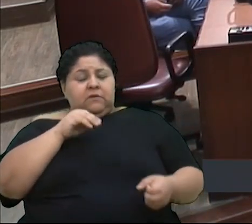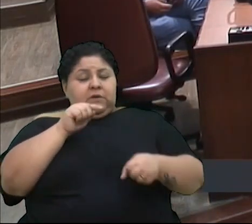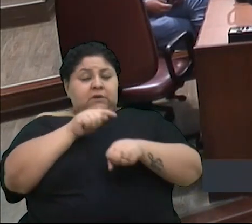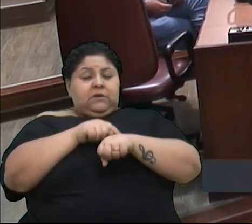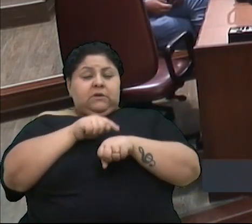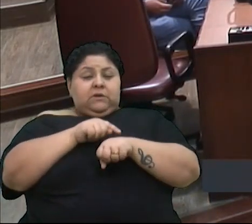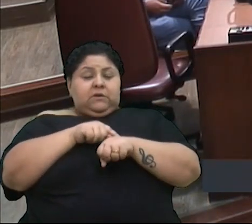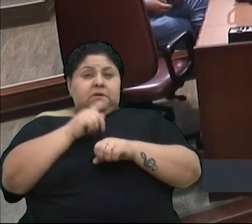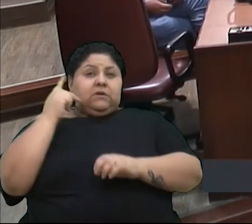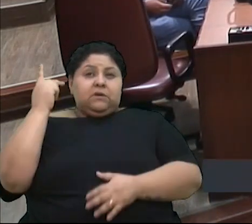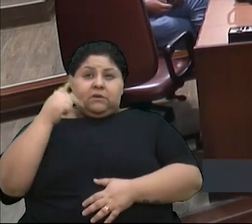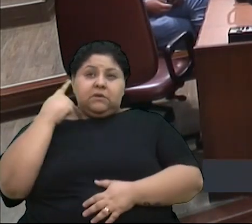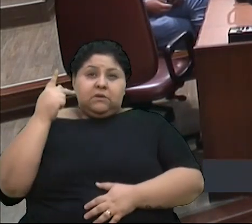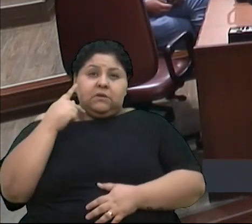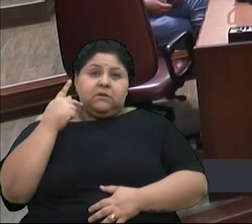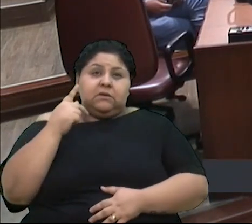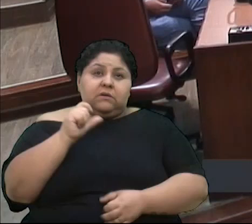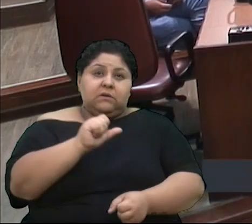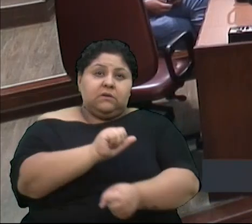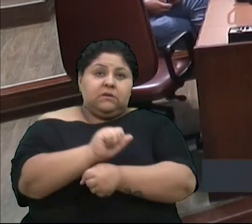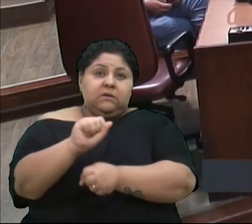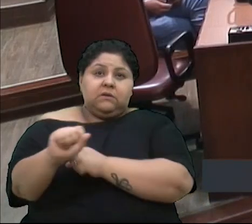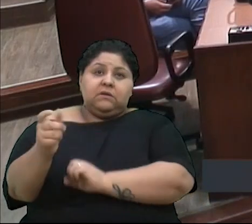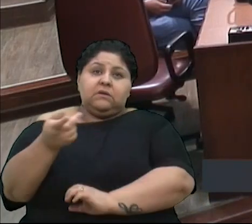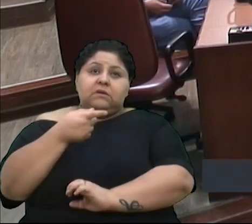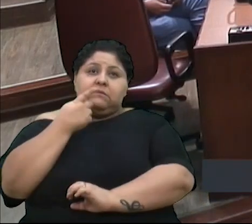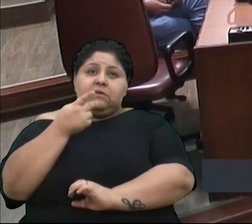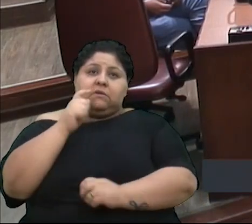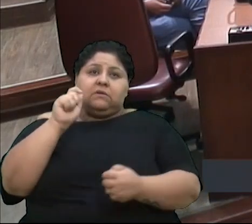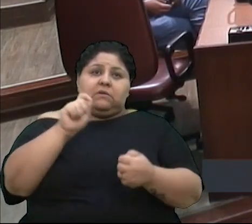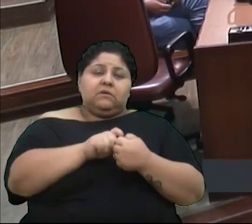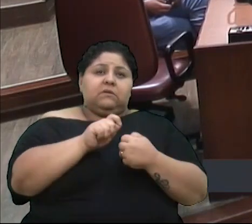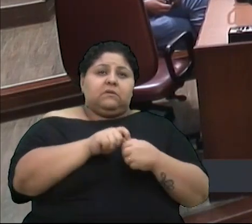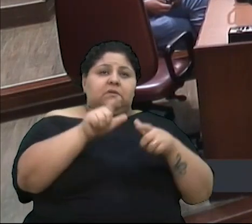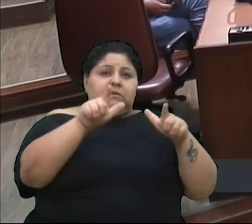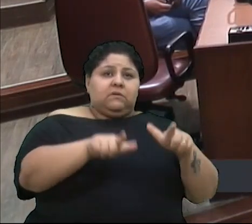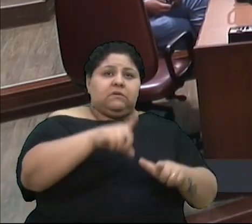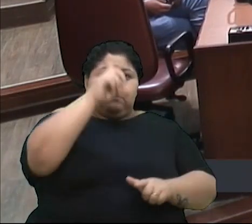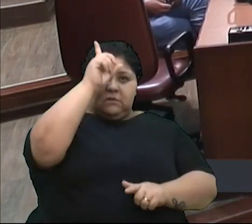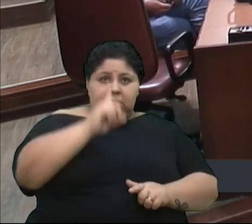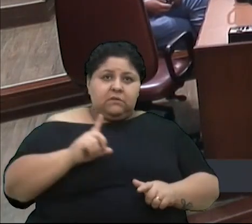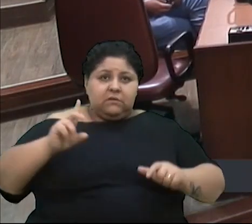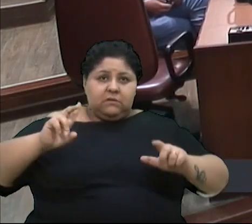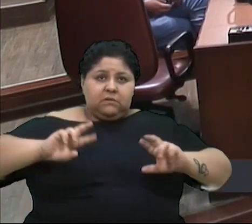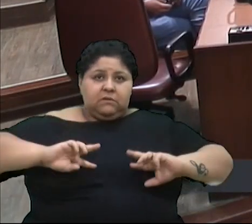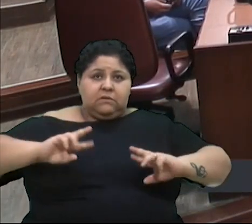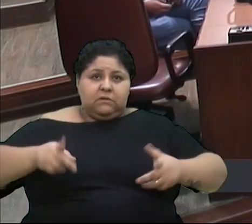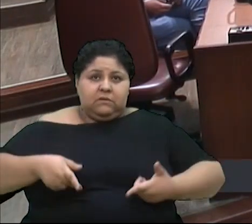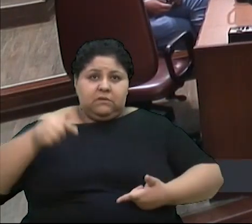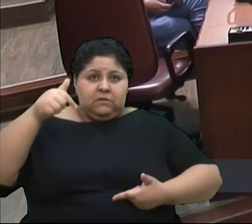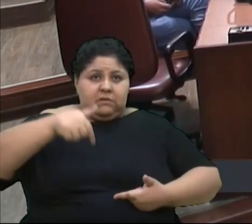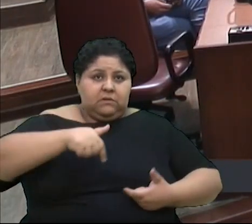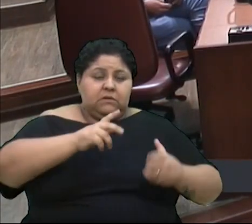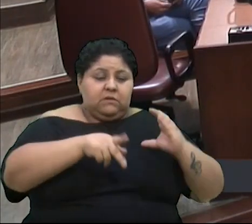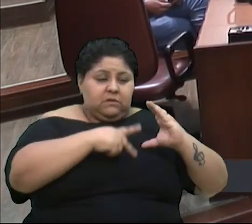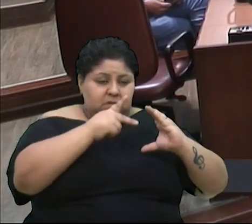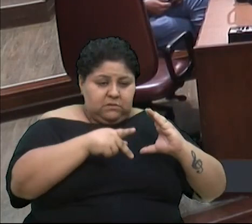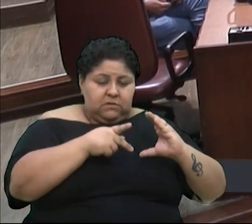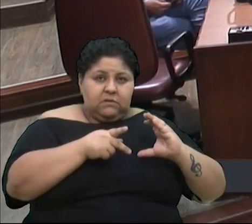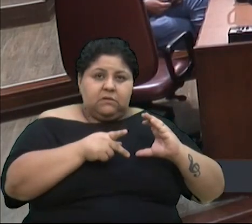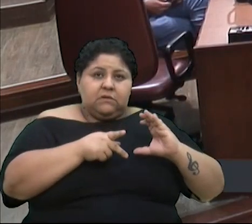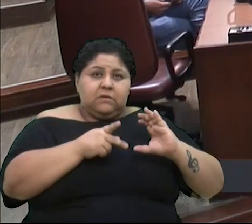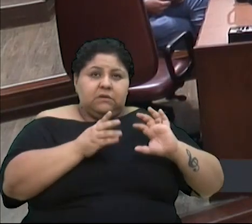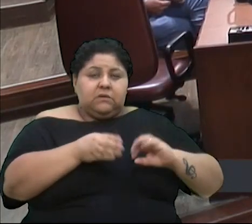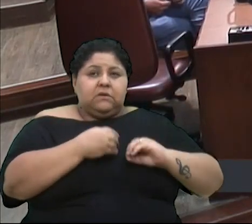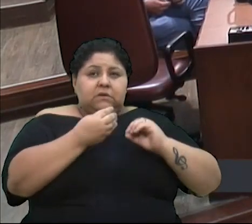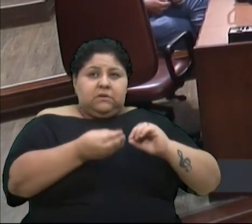casa que se pronuncia, que vamos esperar se pronunciar, que faz parte dos direitos humanos, da Comissão de Direitos Humanos dessa casa, que dá até, se